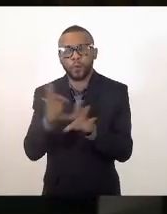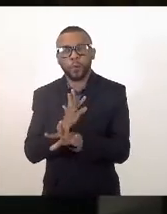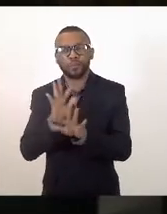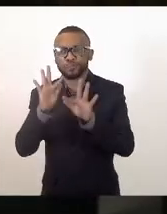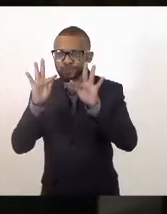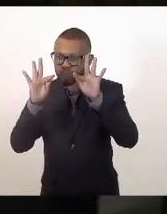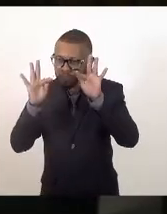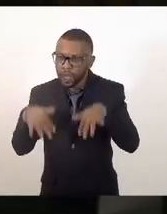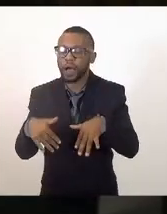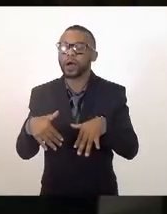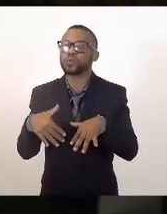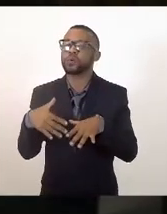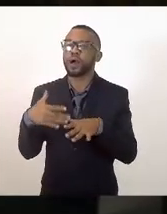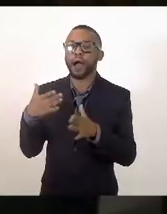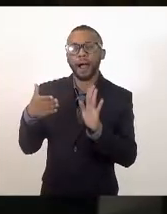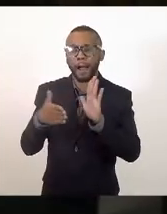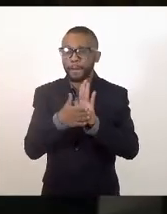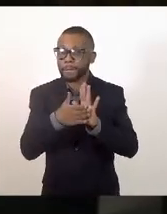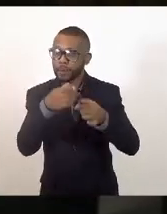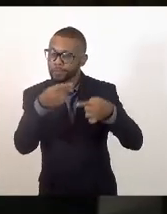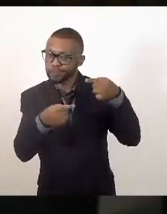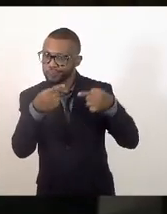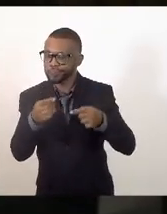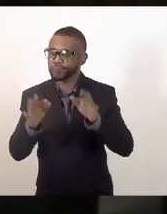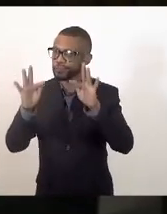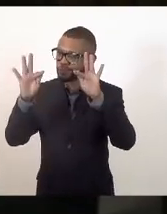ordem do dia. Passa-se ao expediente final.